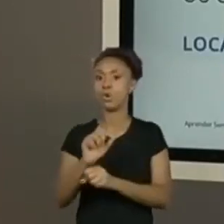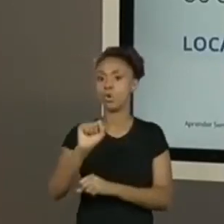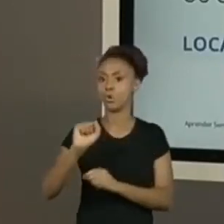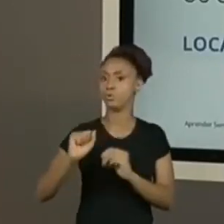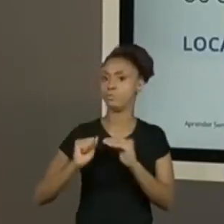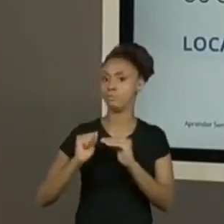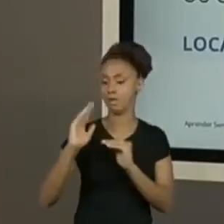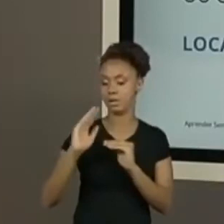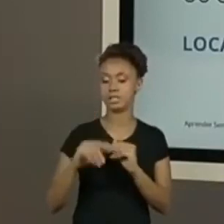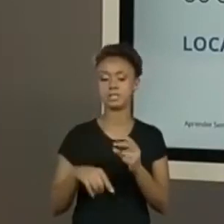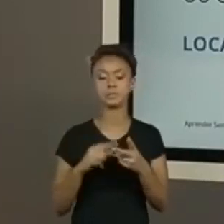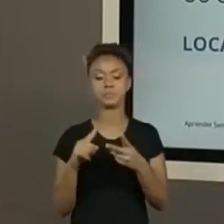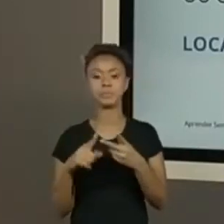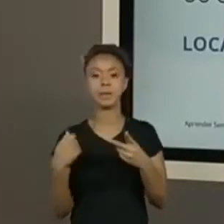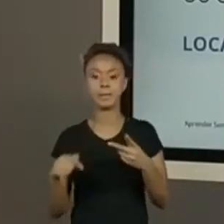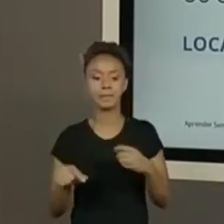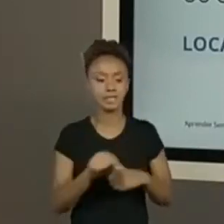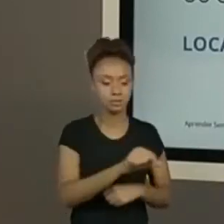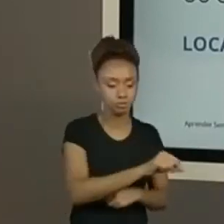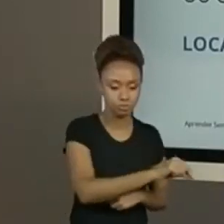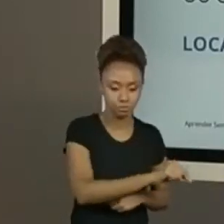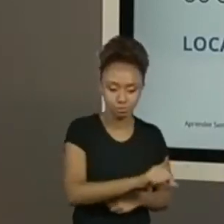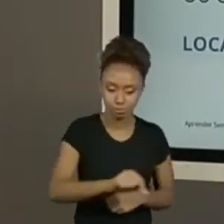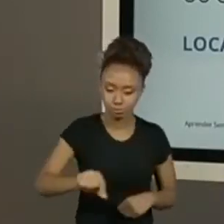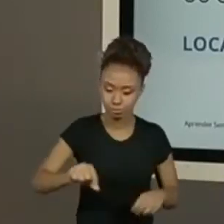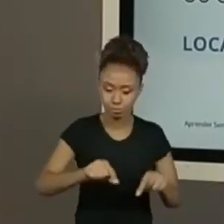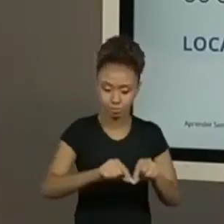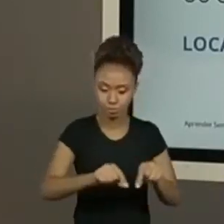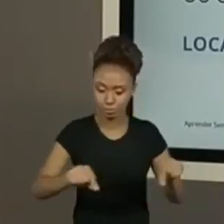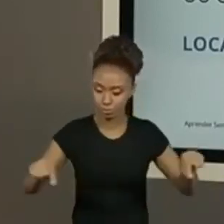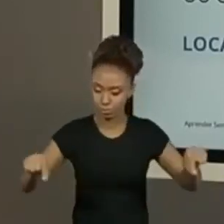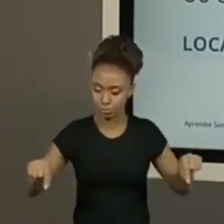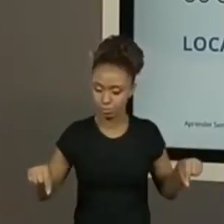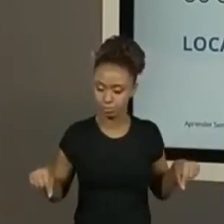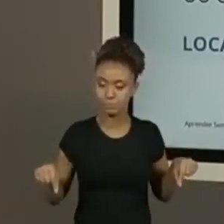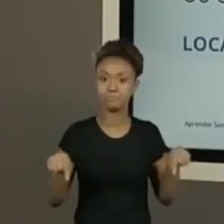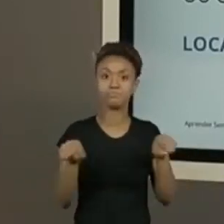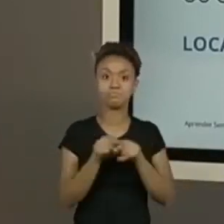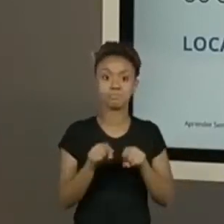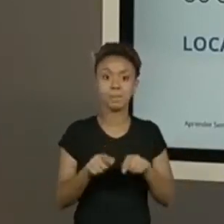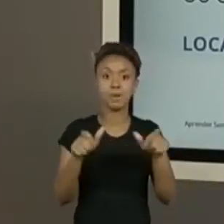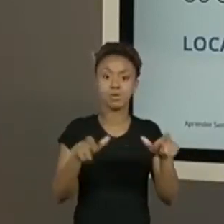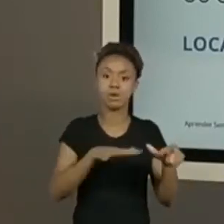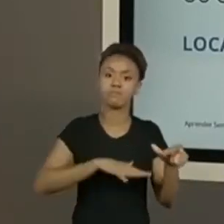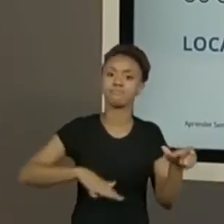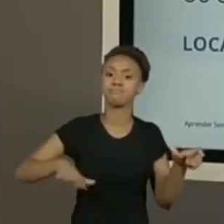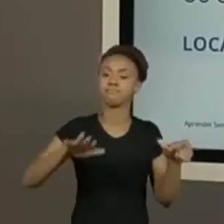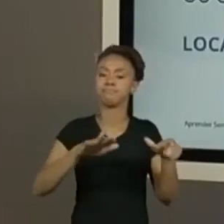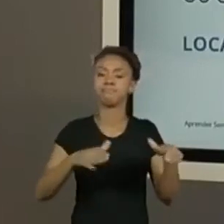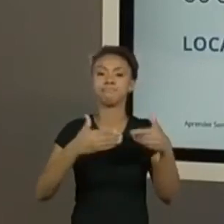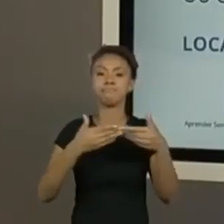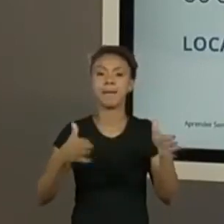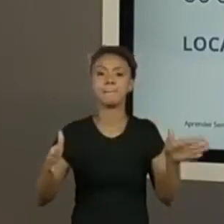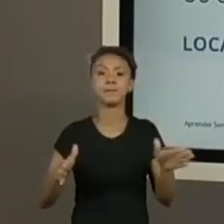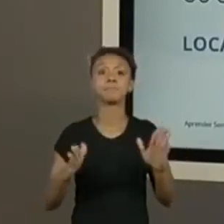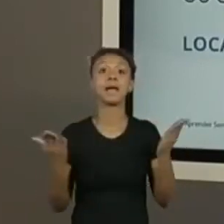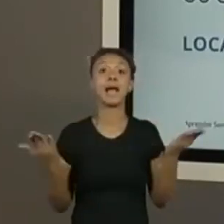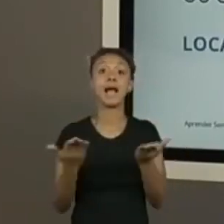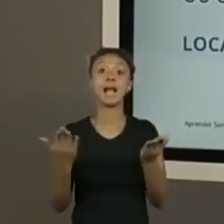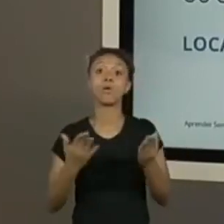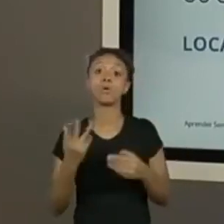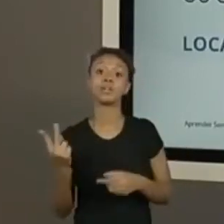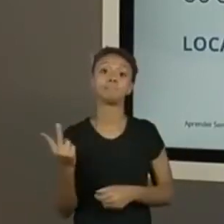precisa de marcar o campo, tem que ser um lugar, um espaço aberto, um espaço livre. Agora eu vou ler para vocês a segunda